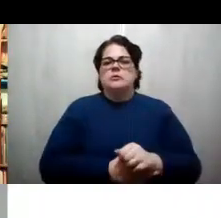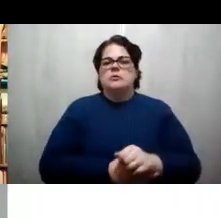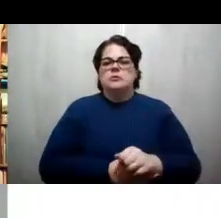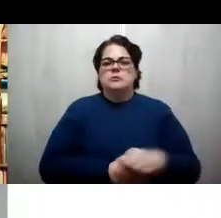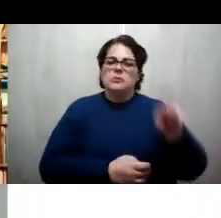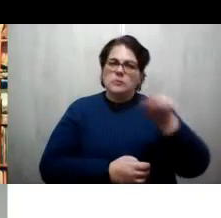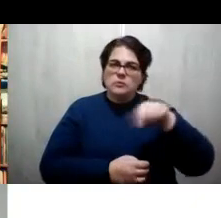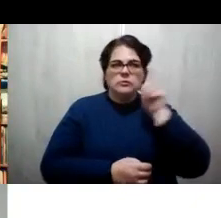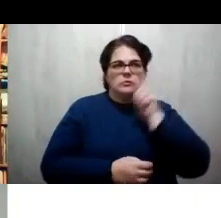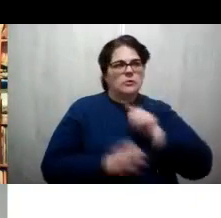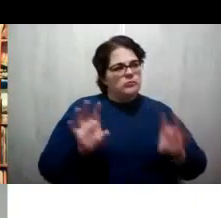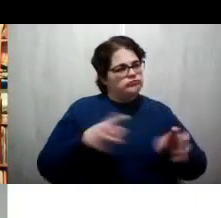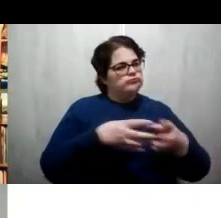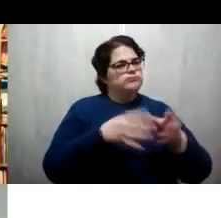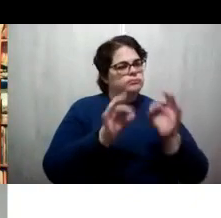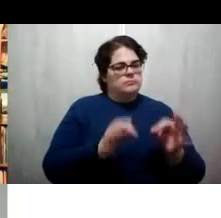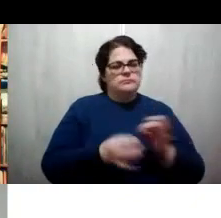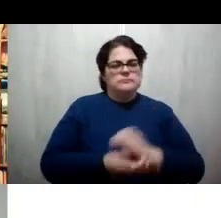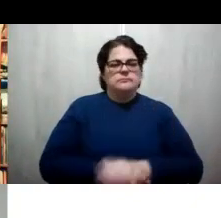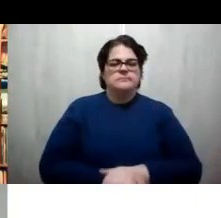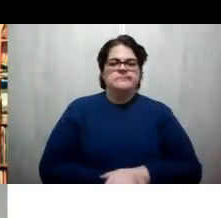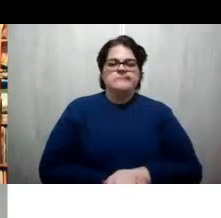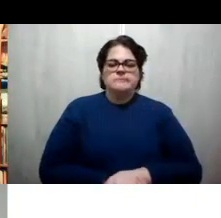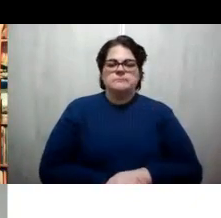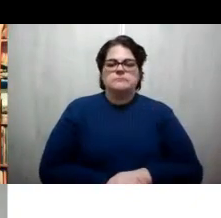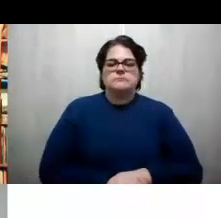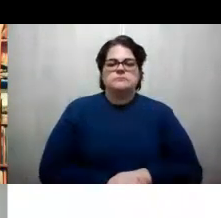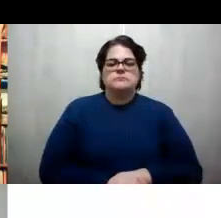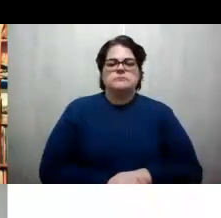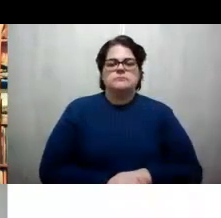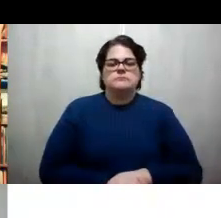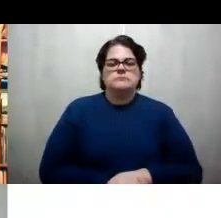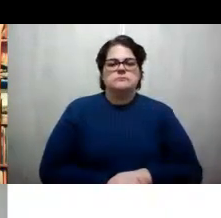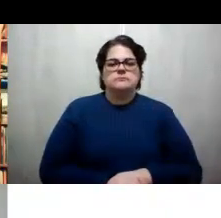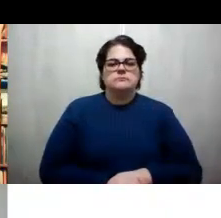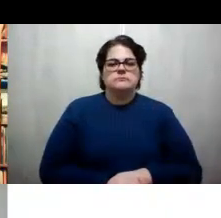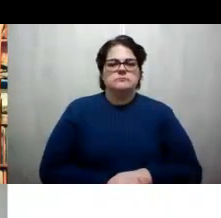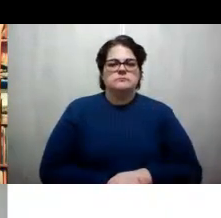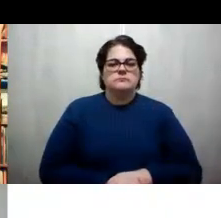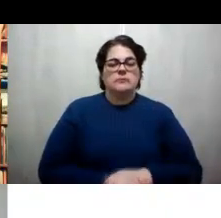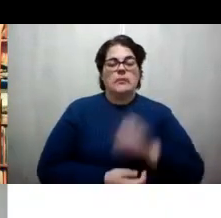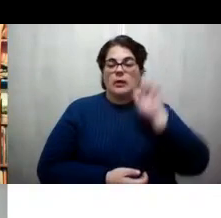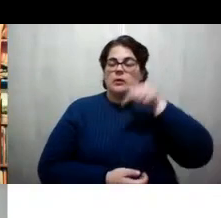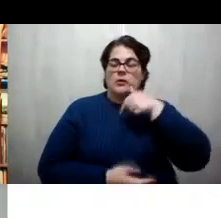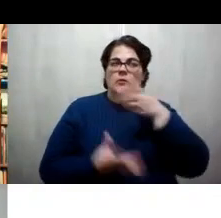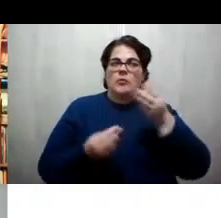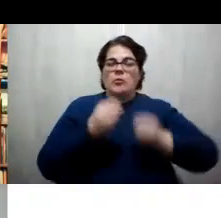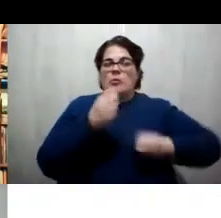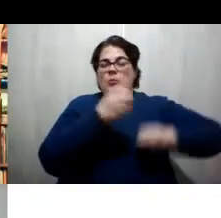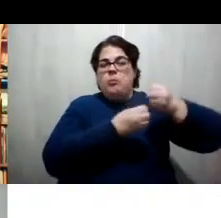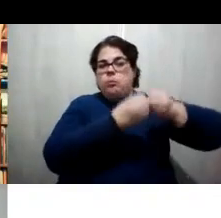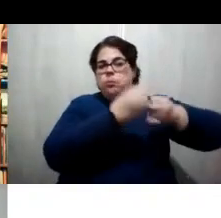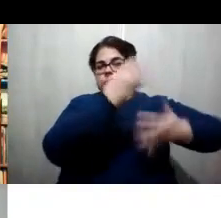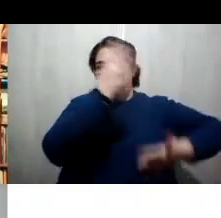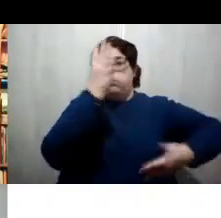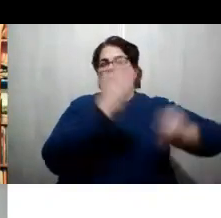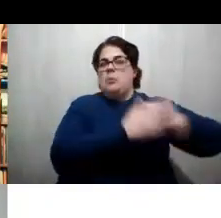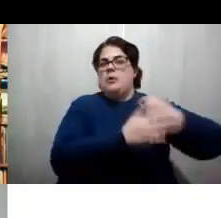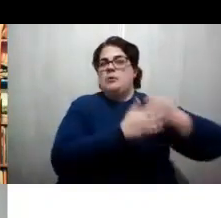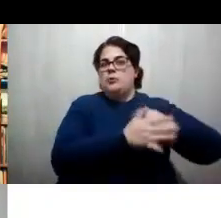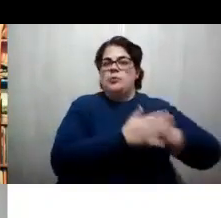conjunto para depois ir detalhando, né? Lívia, são tantas perguntas chegando de todos os lados, a gente